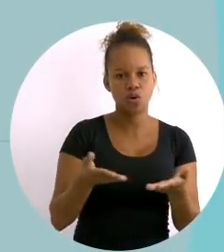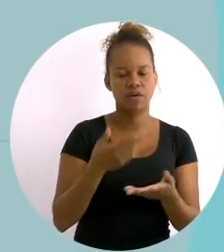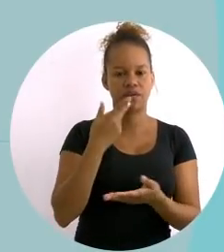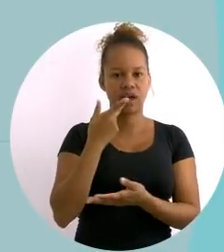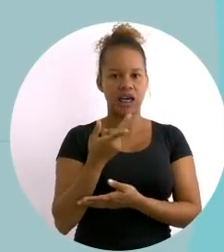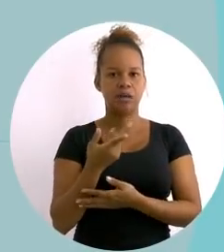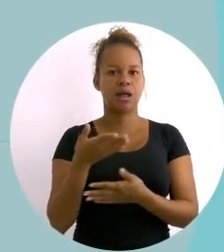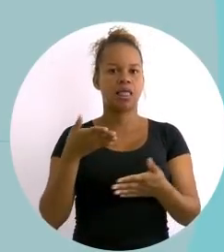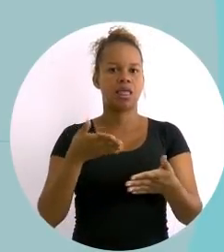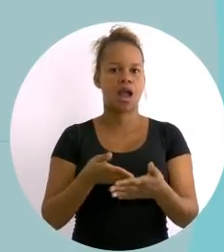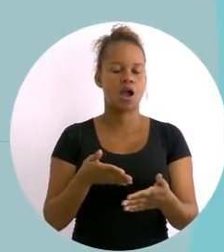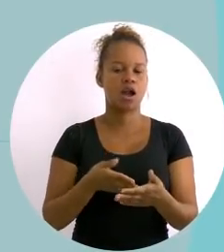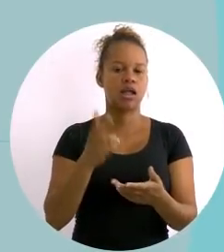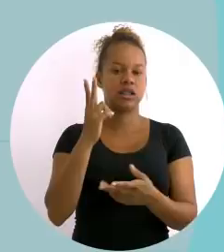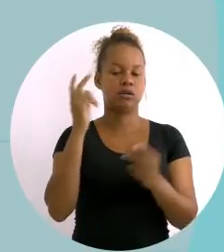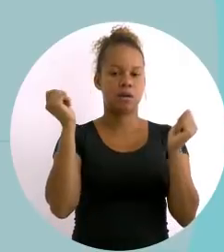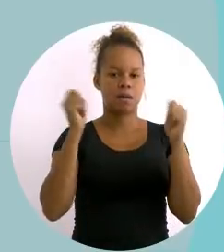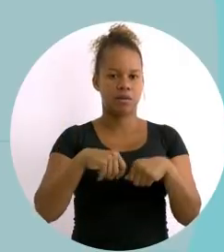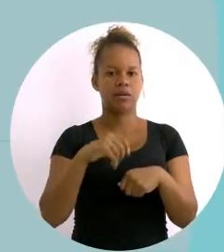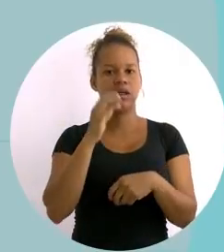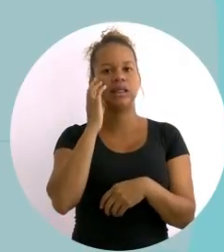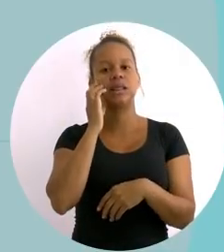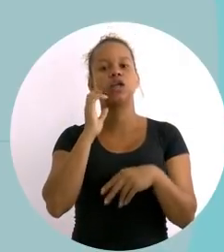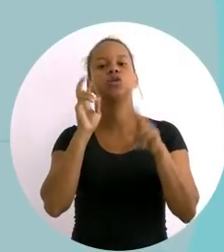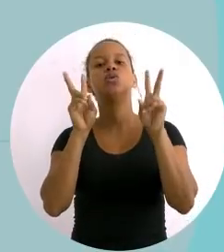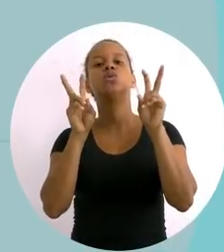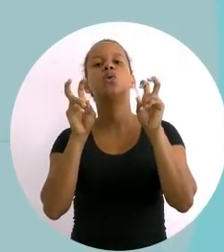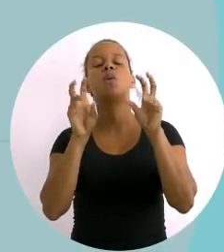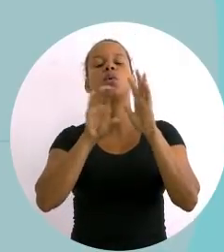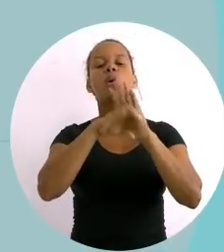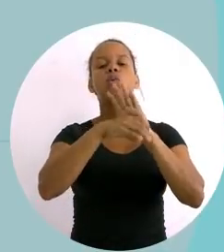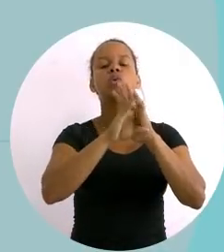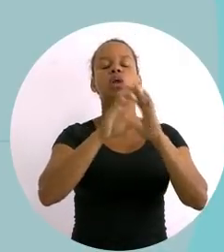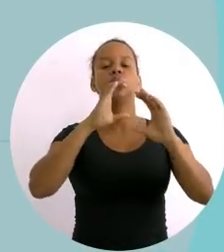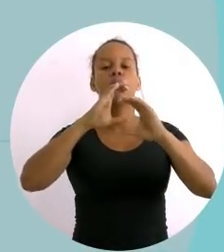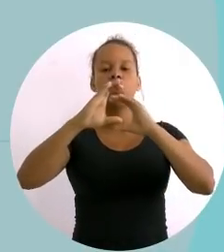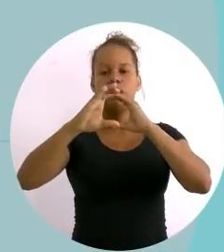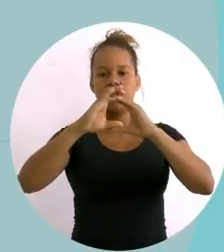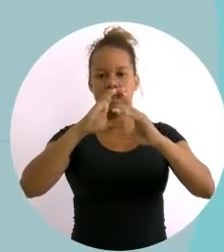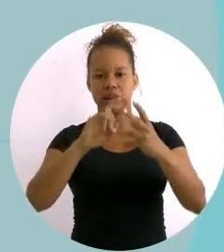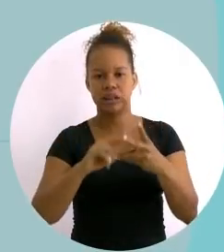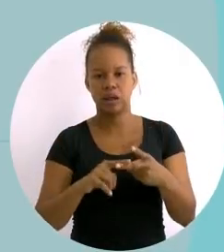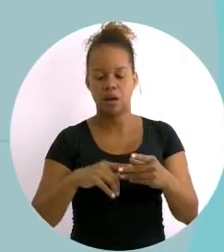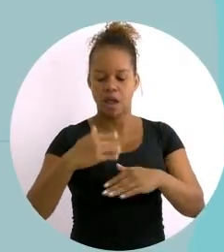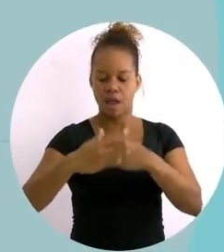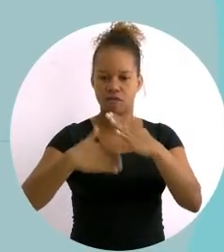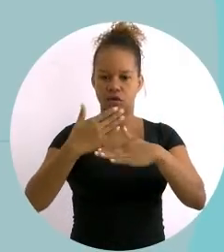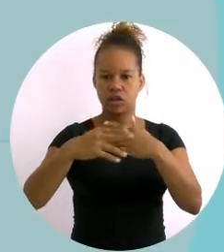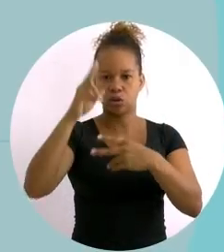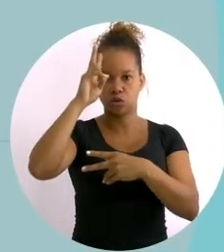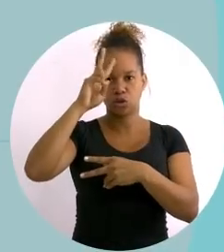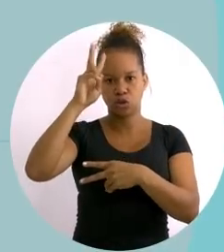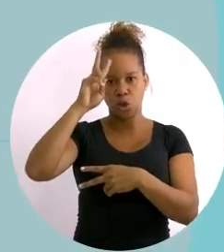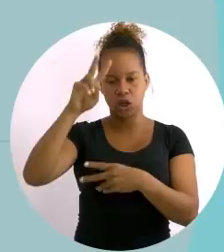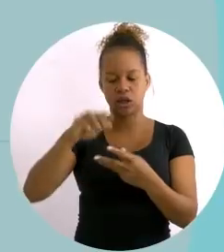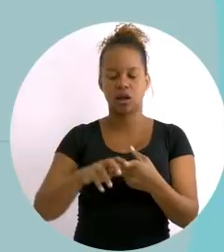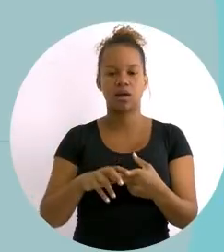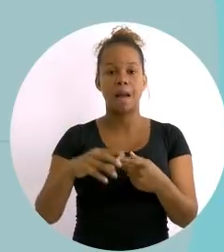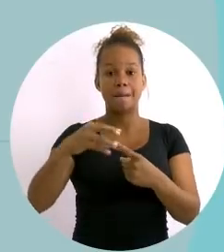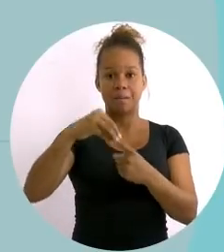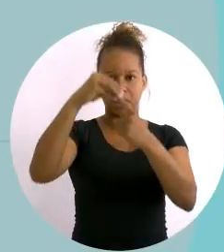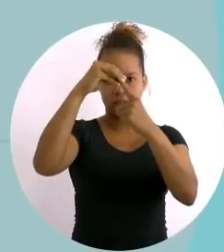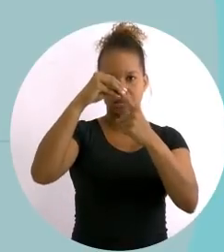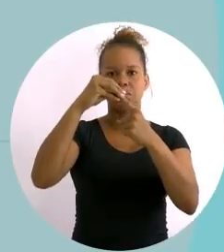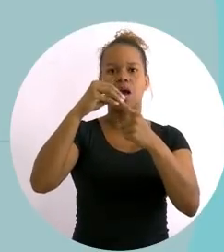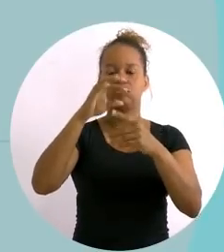falamos, até agora na segunda competência, sobre conceito de comunicação, evolução histórica,